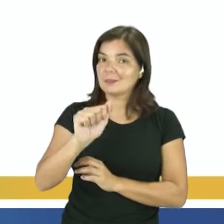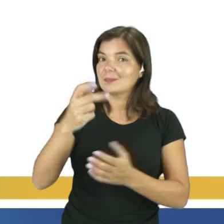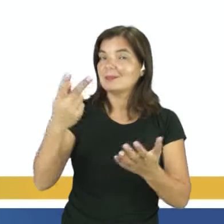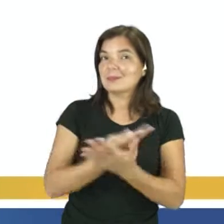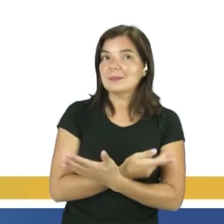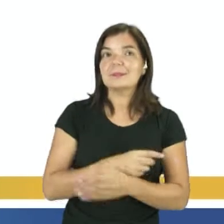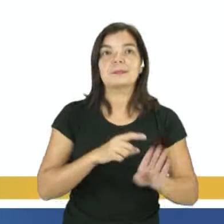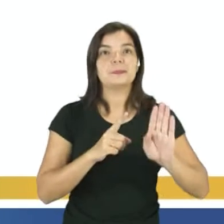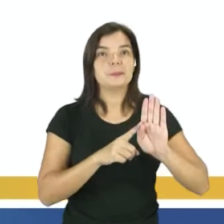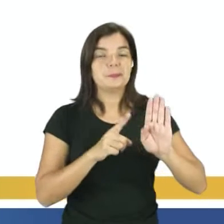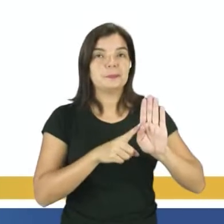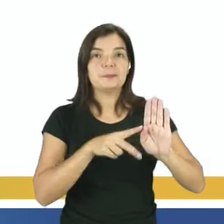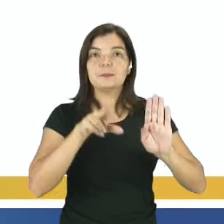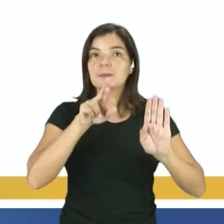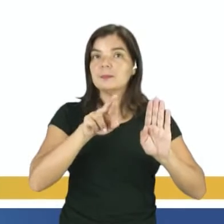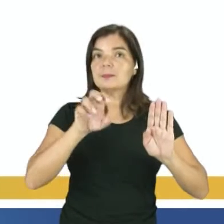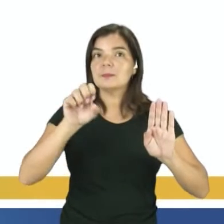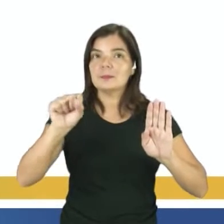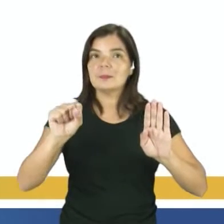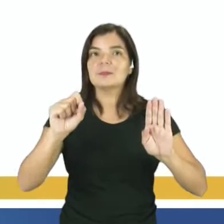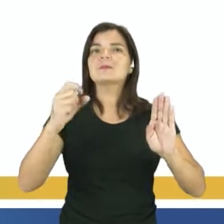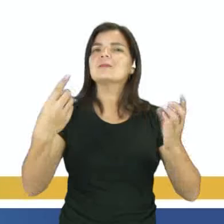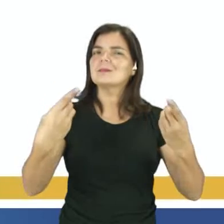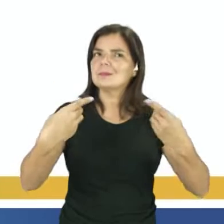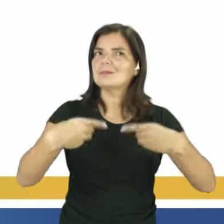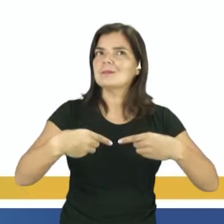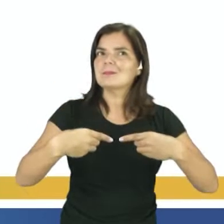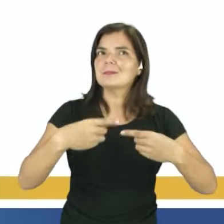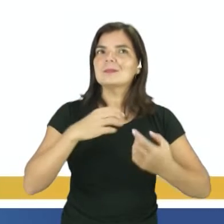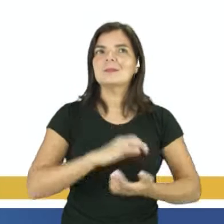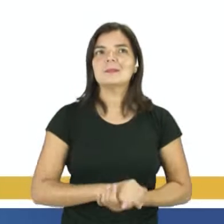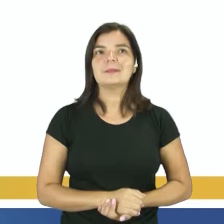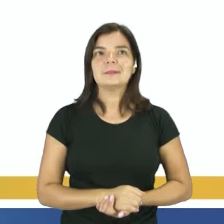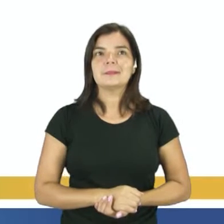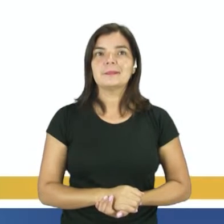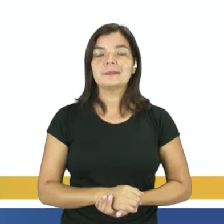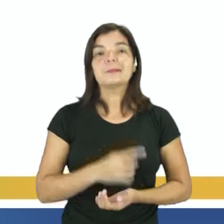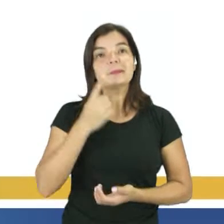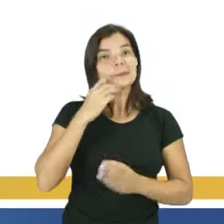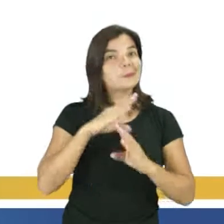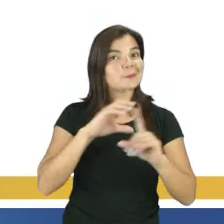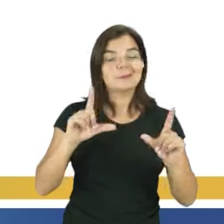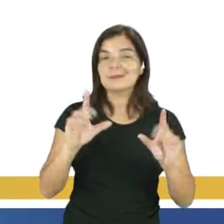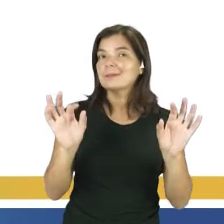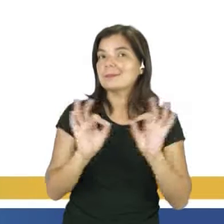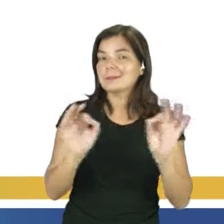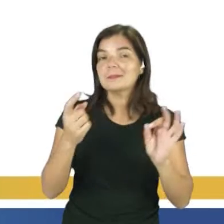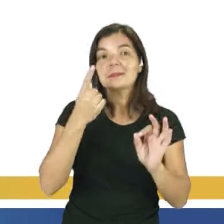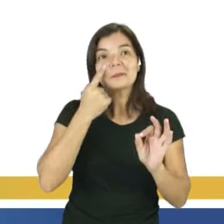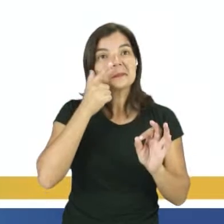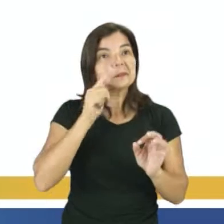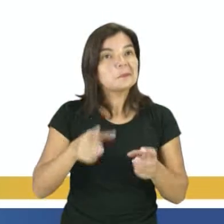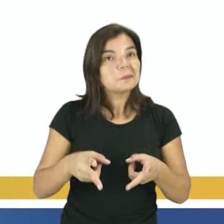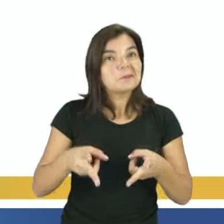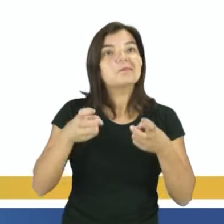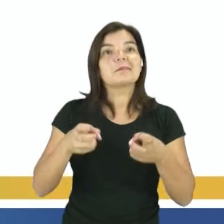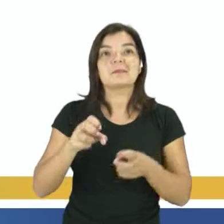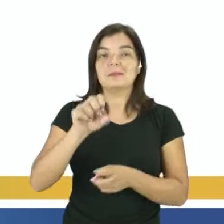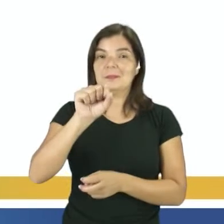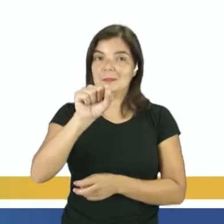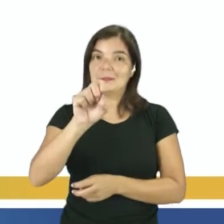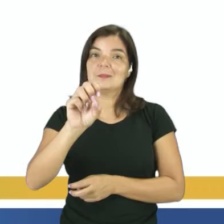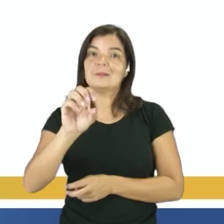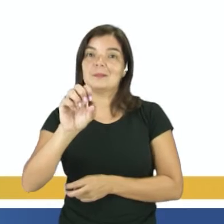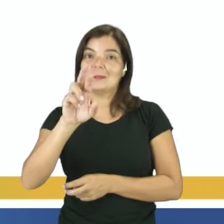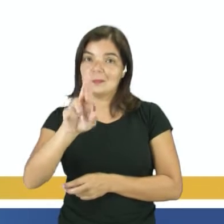errada. Letra B, R e S são concorrentes? Claro que não, né, gente? Vocês conseguem perceber que R e